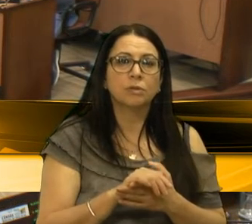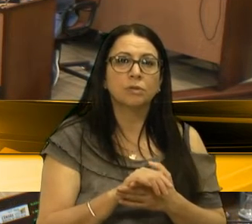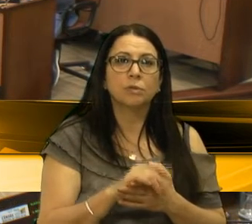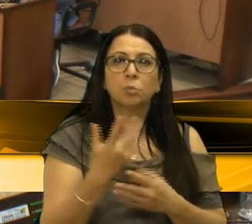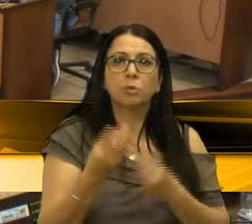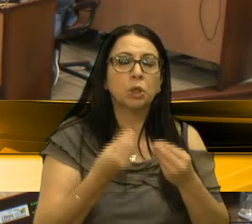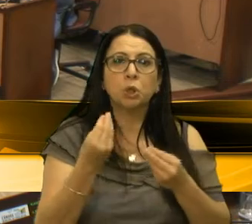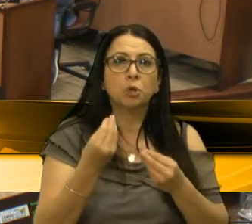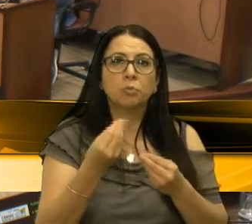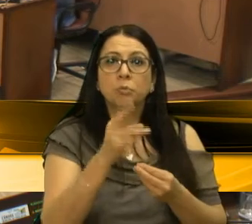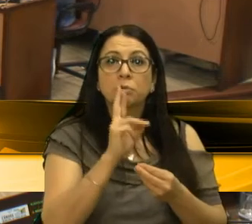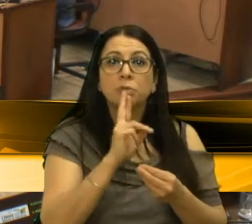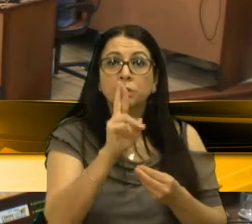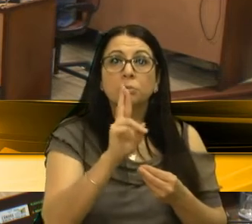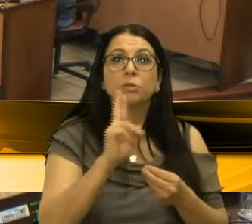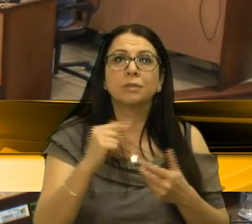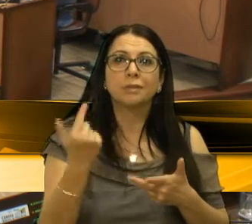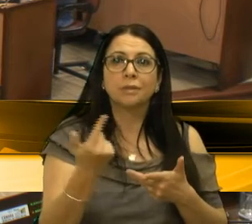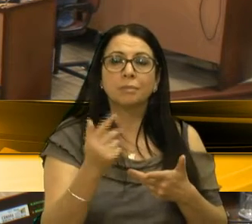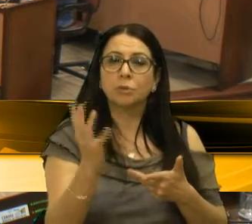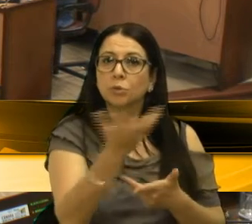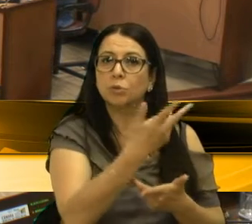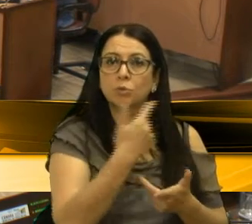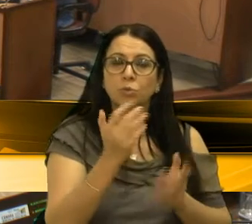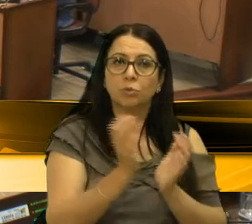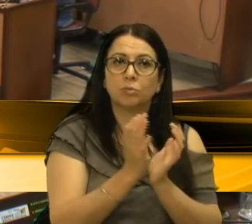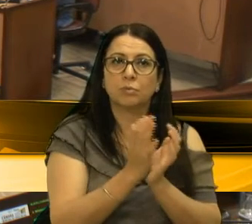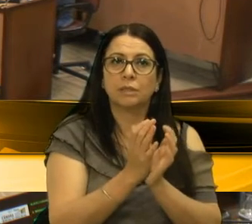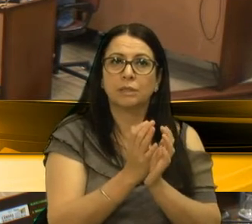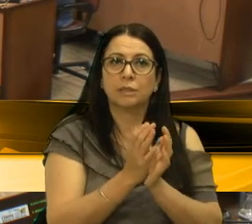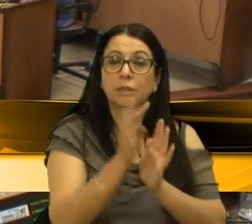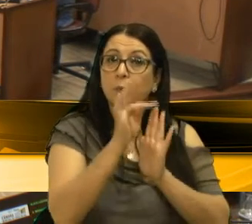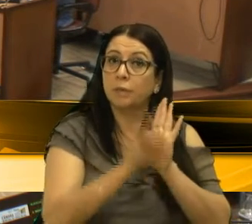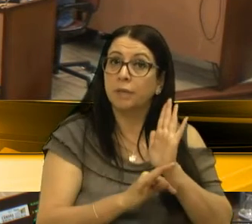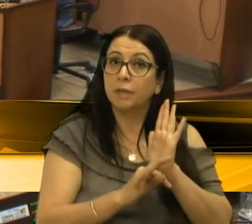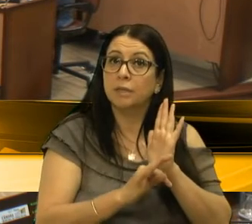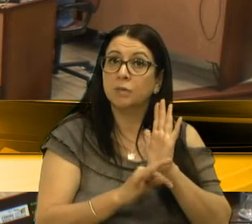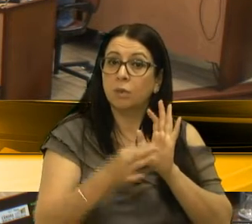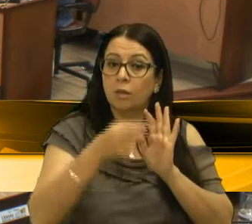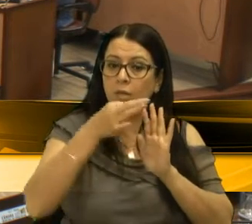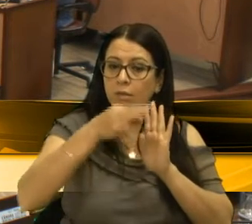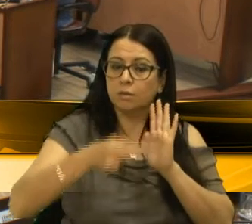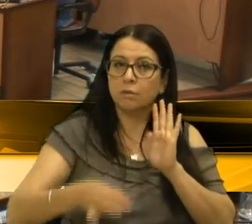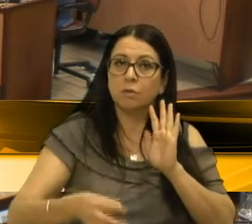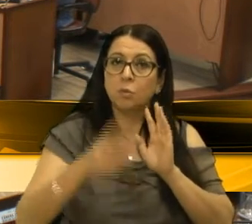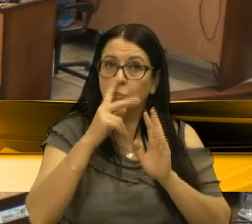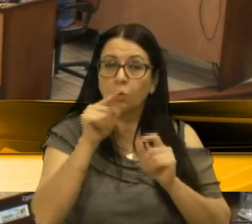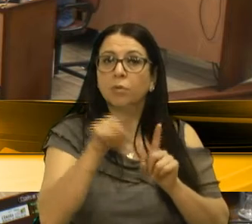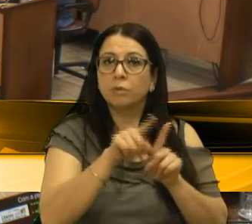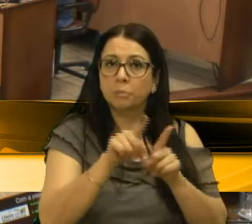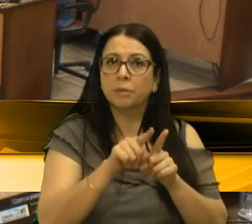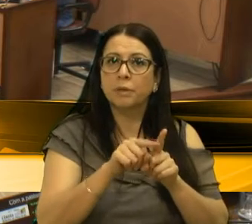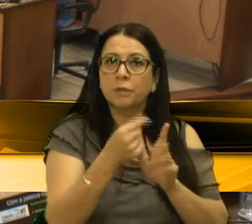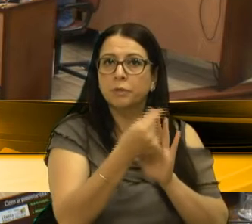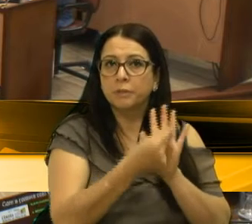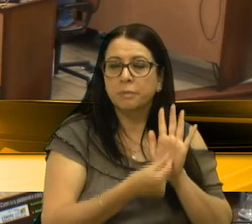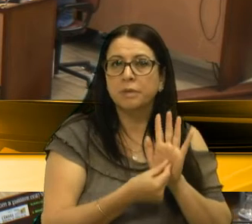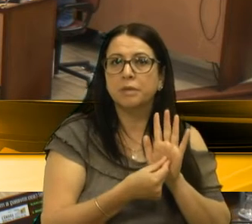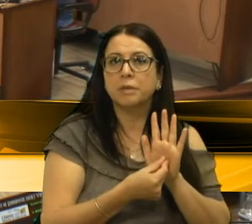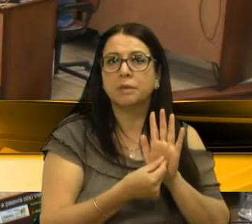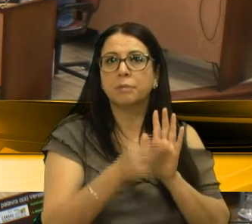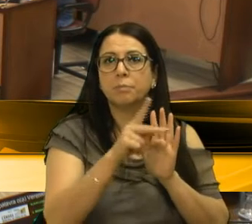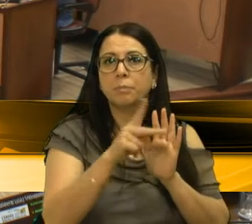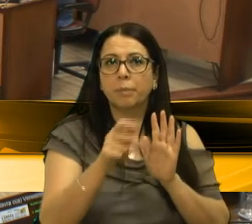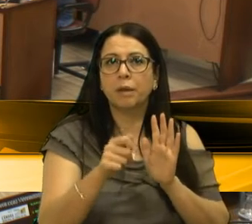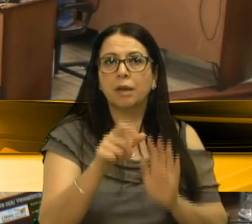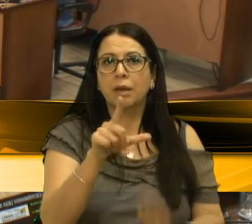nós respondermos, né, para todos os colegas. São matérias densas, assim como são as matérias orçamentárias, o PPA, a